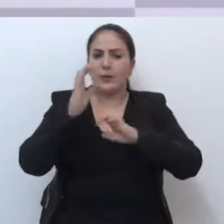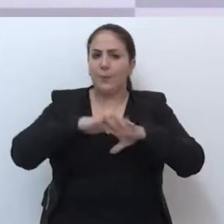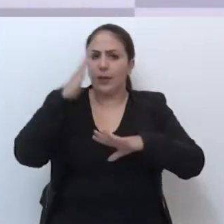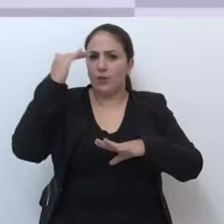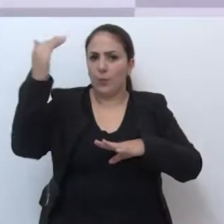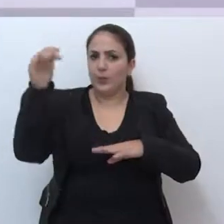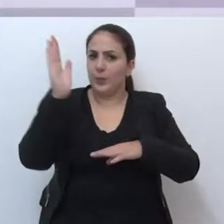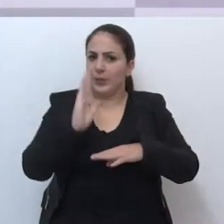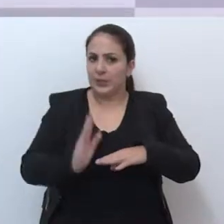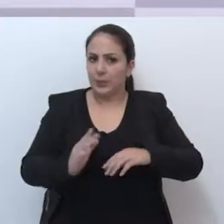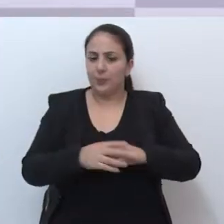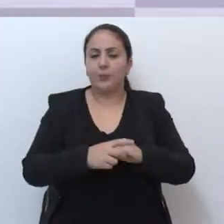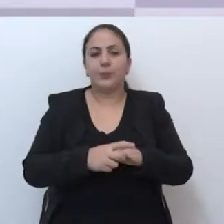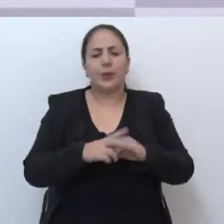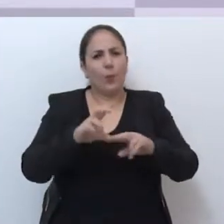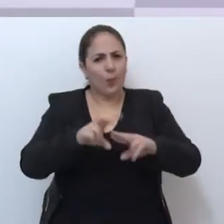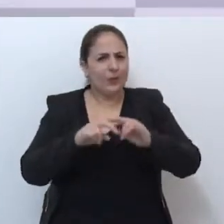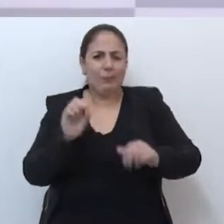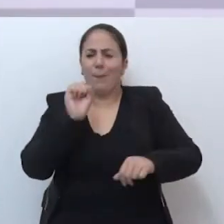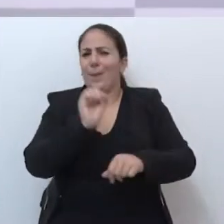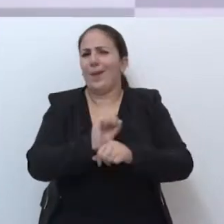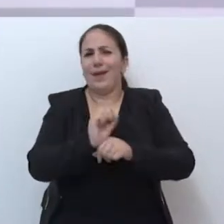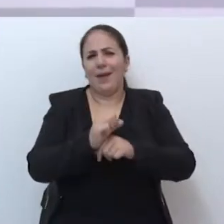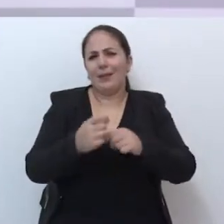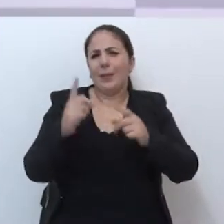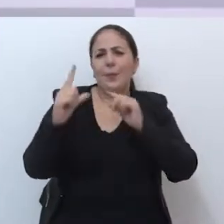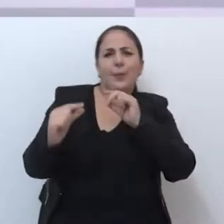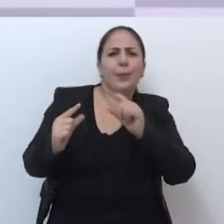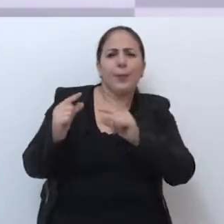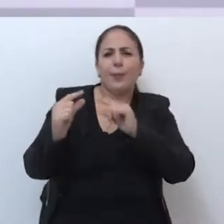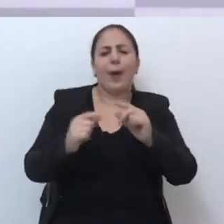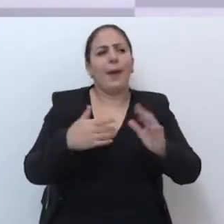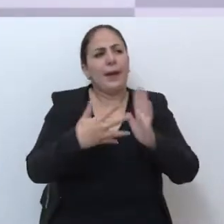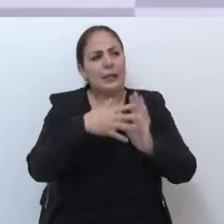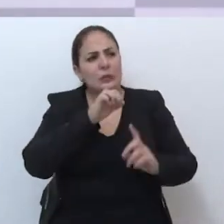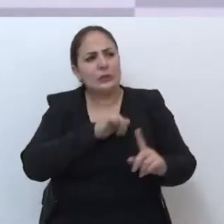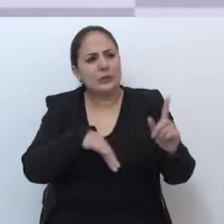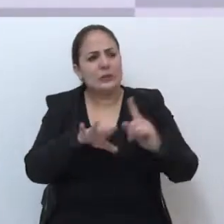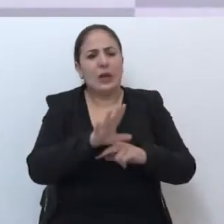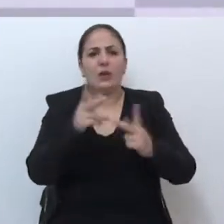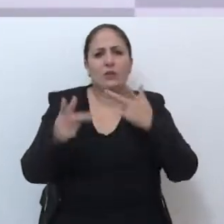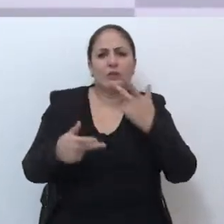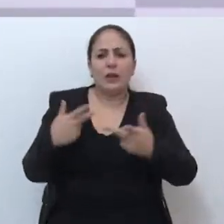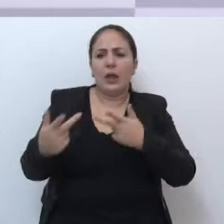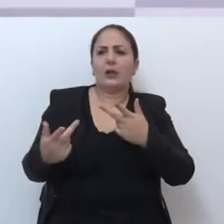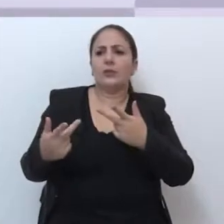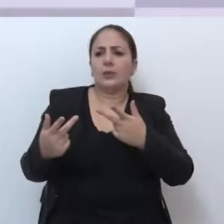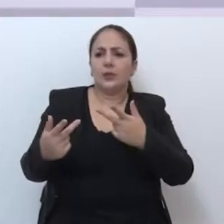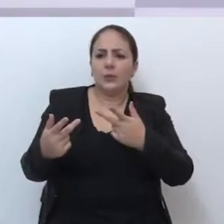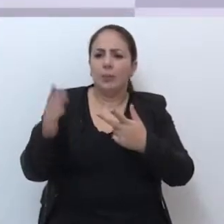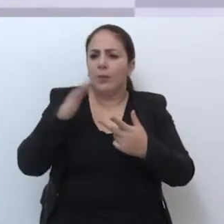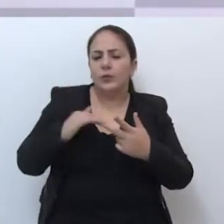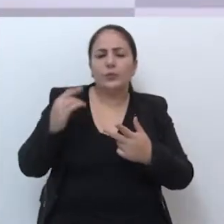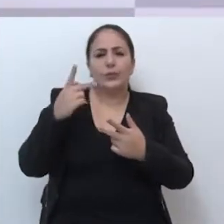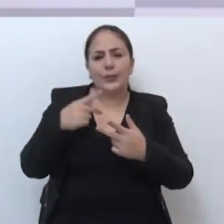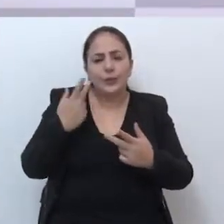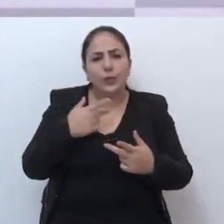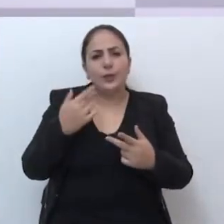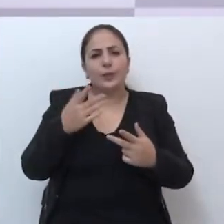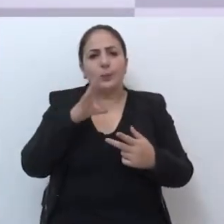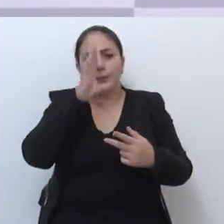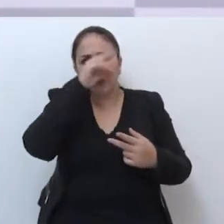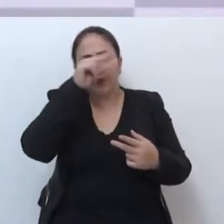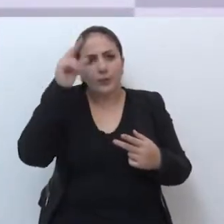mais famosas aí do Brasil. Então vamos parar com essas frescuras também aí nas redes sociais, questionando os vereadores, questionando os prefeitos,